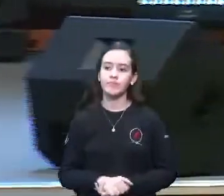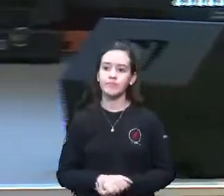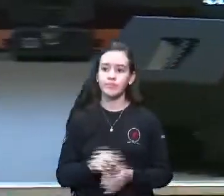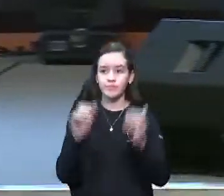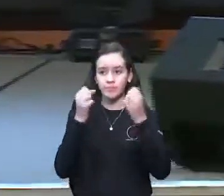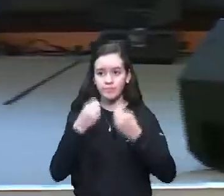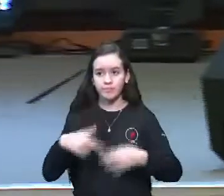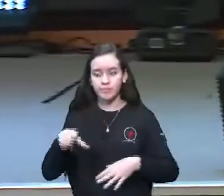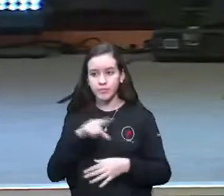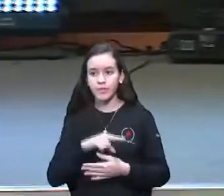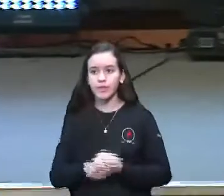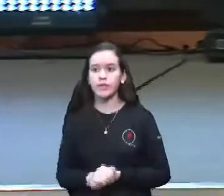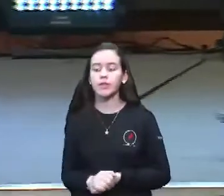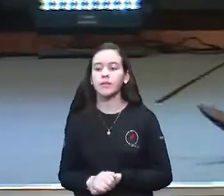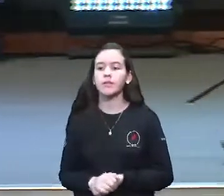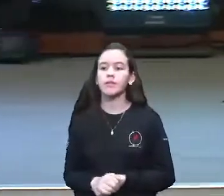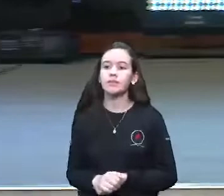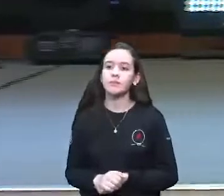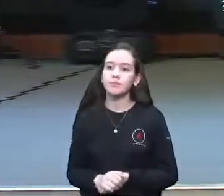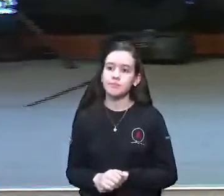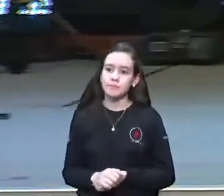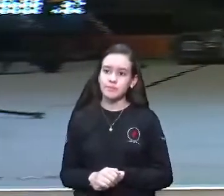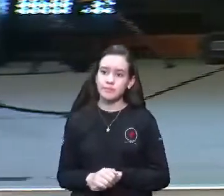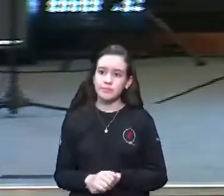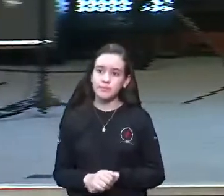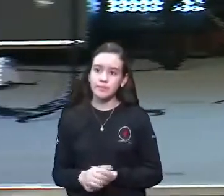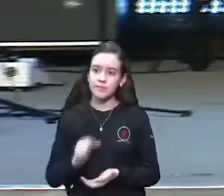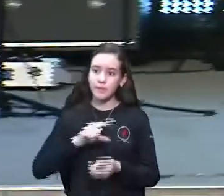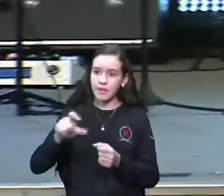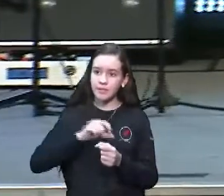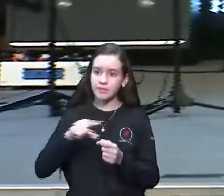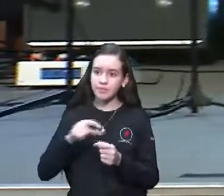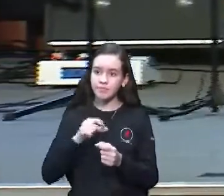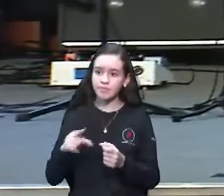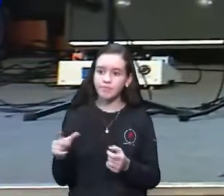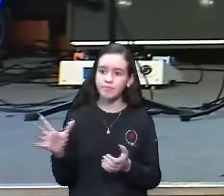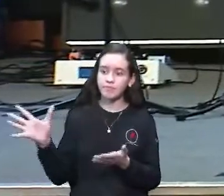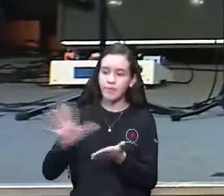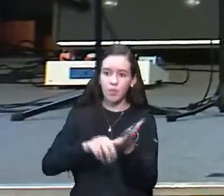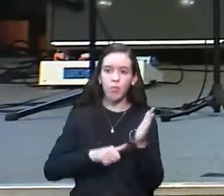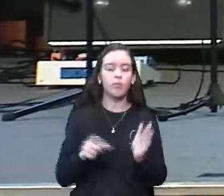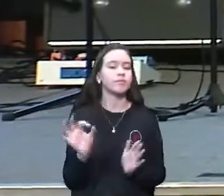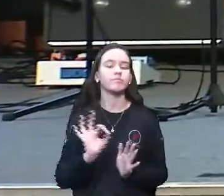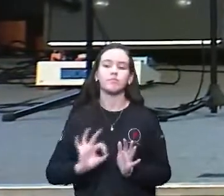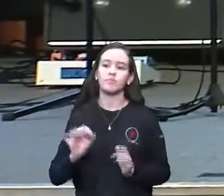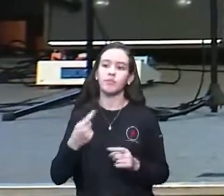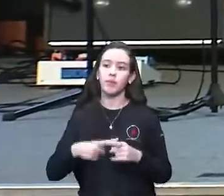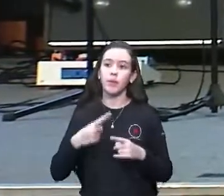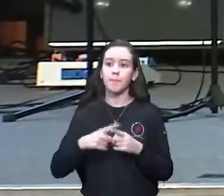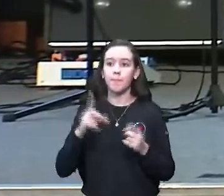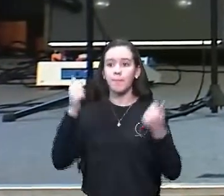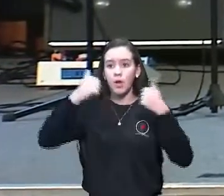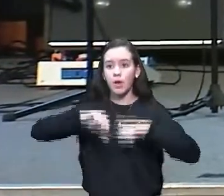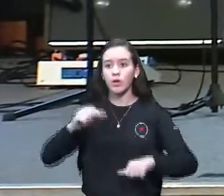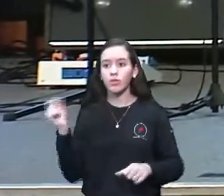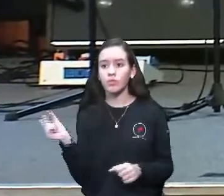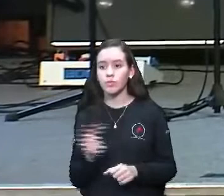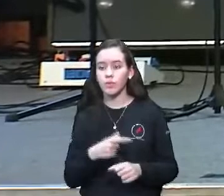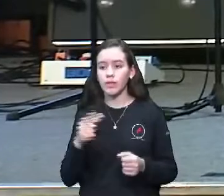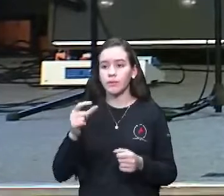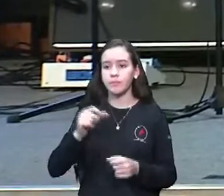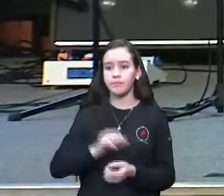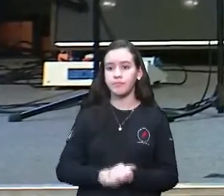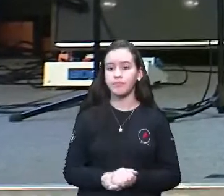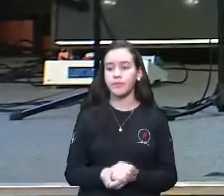você: nunca lance uma semente que você pegue de volta. Porque pior do que pegar uma semente, do